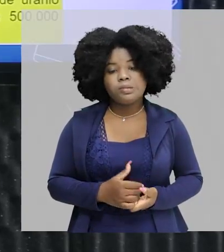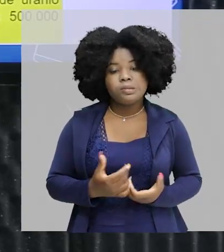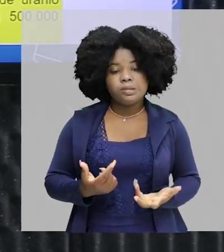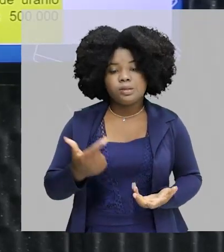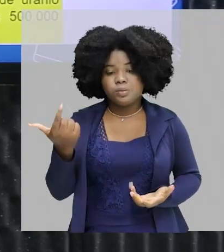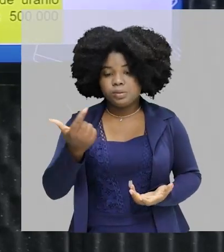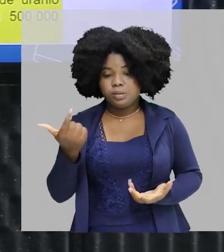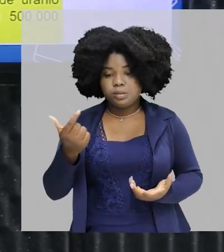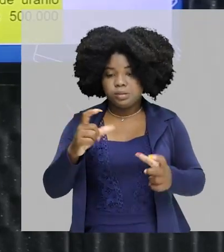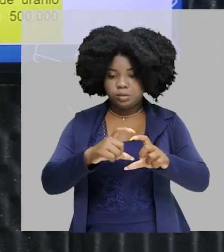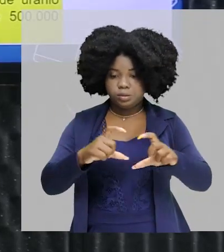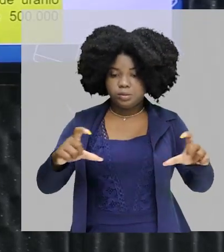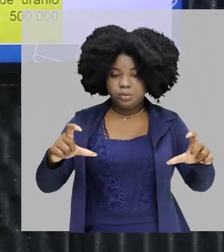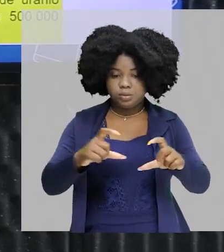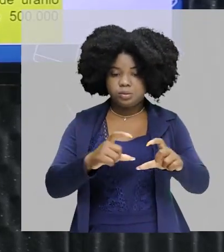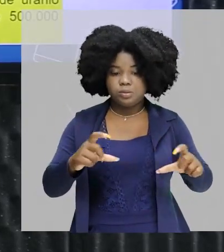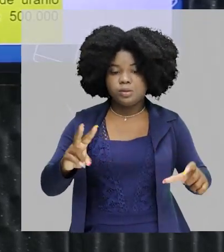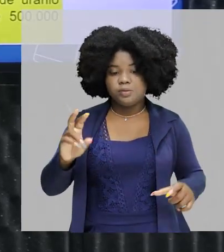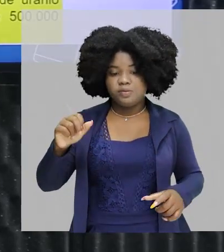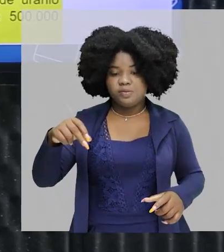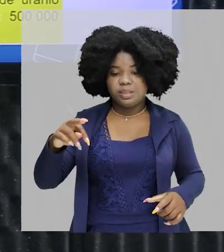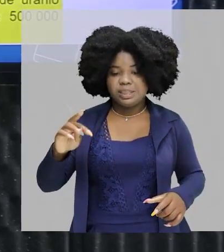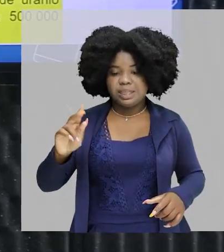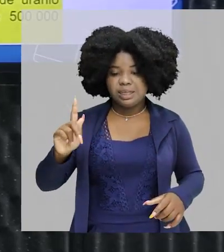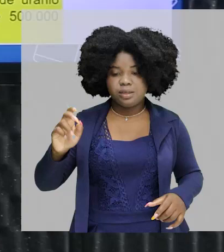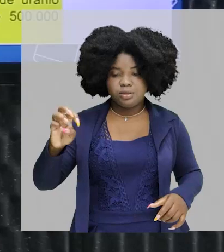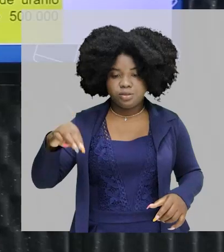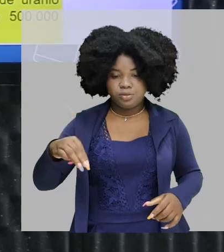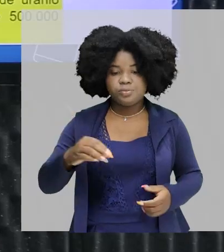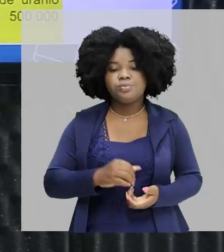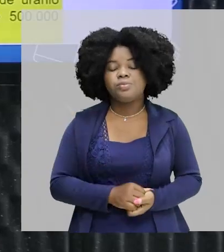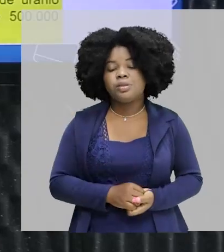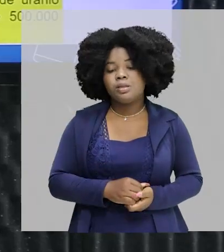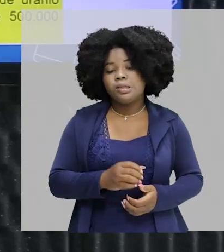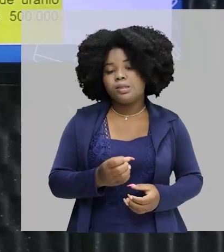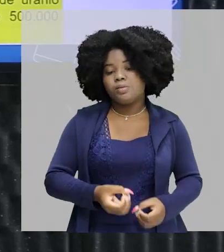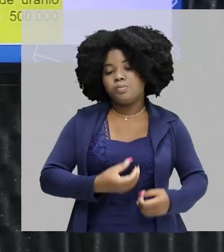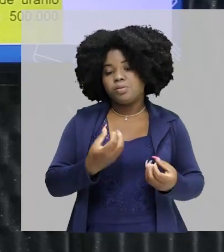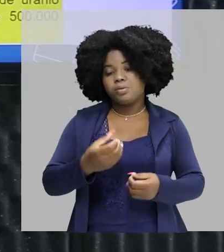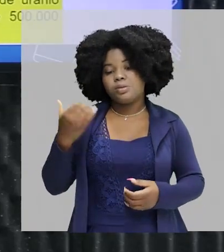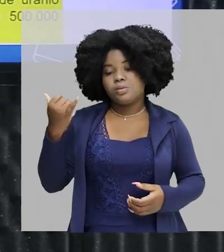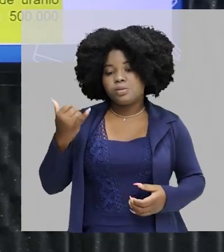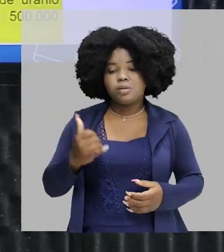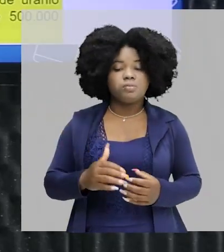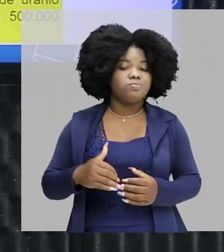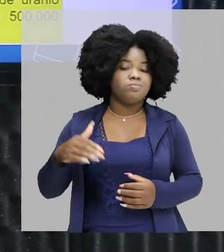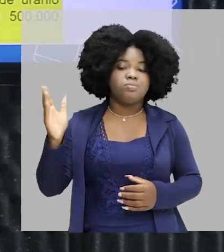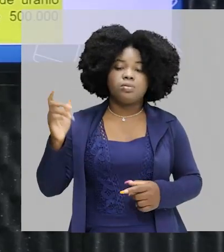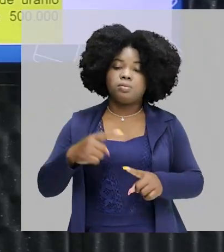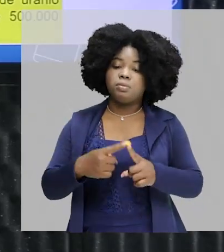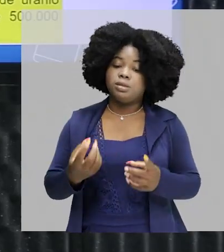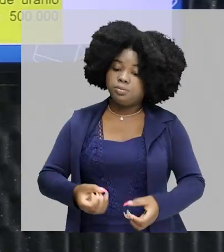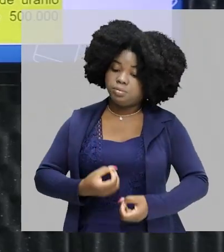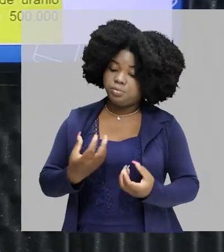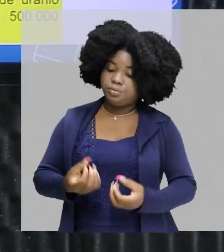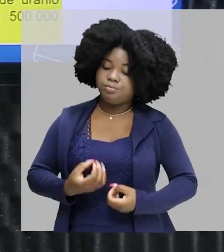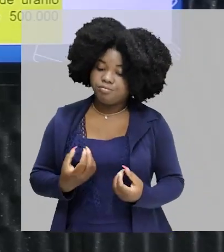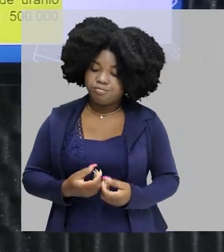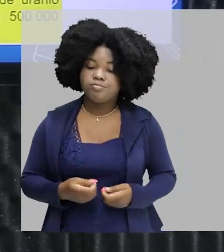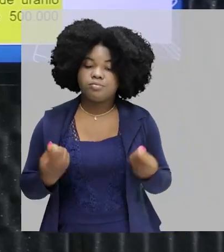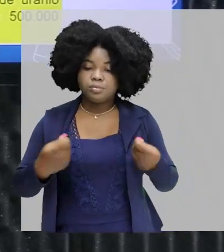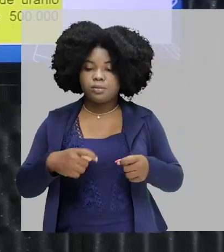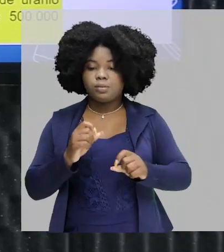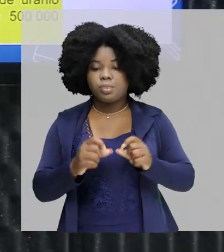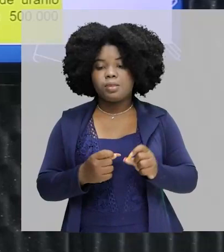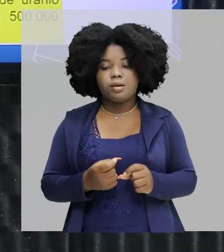a vantagem. Então, a produção de energia é muito grande. Só que para você produzir, você vai